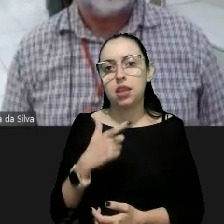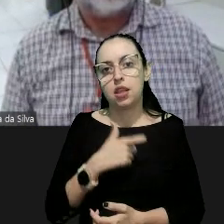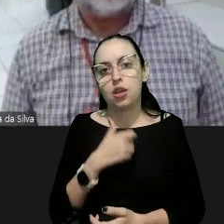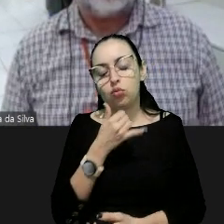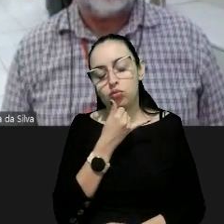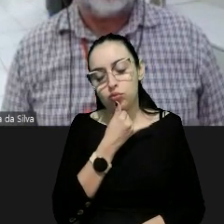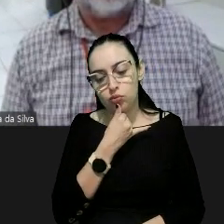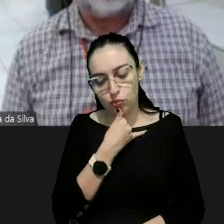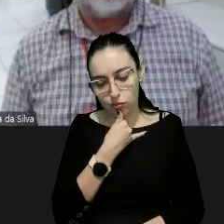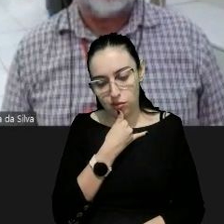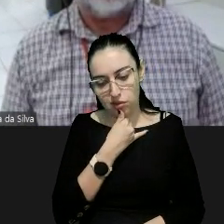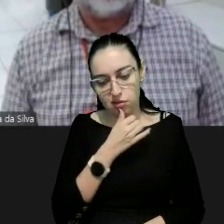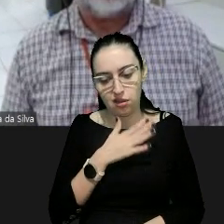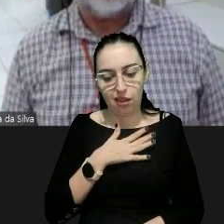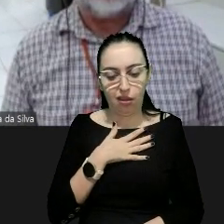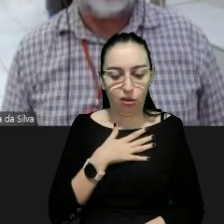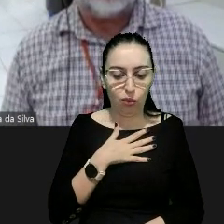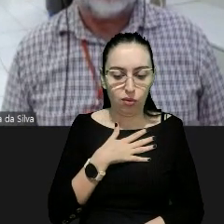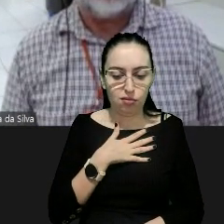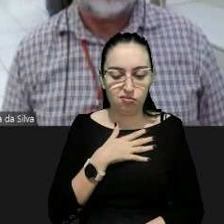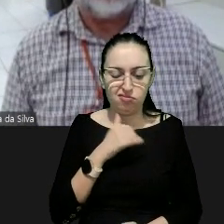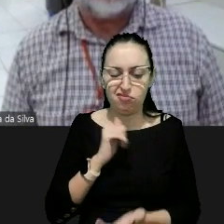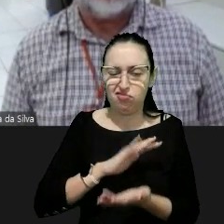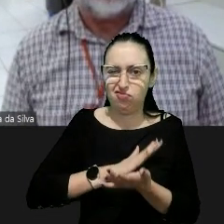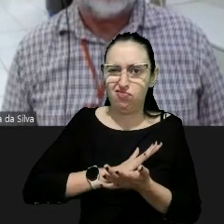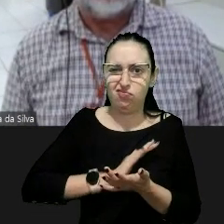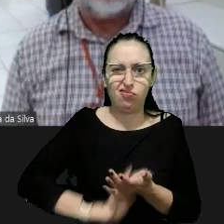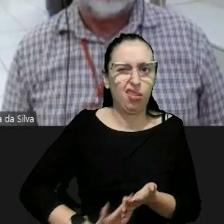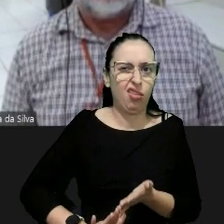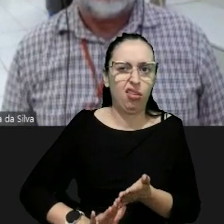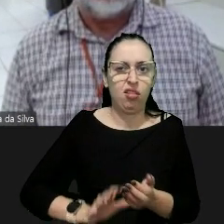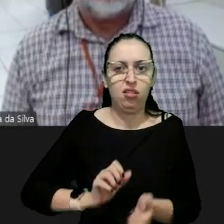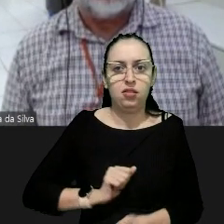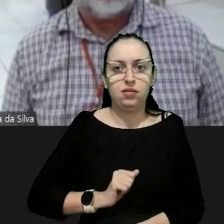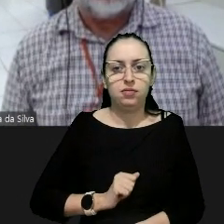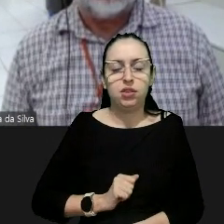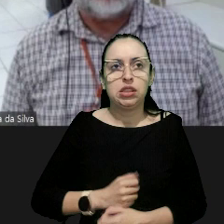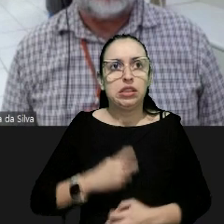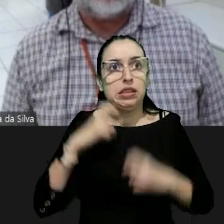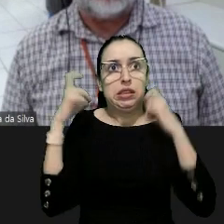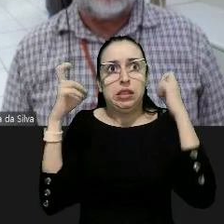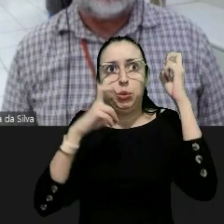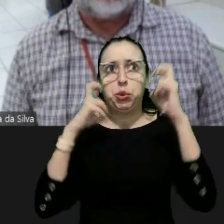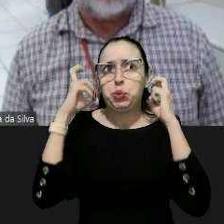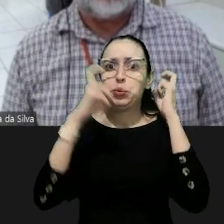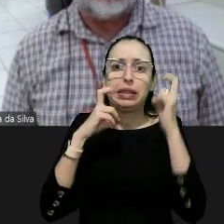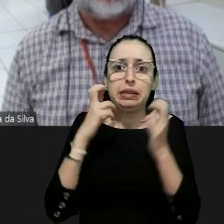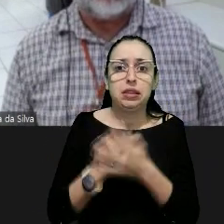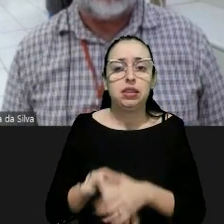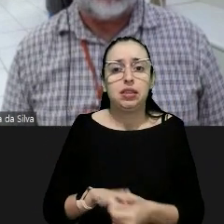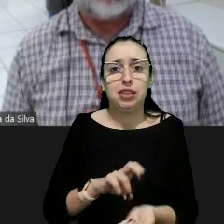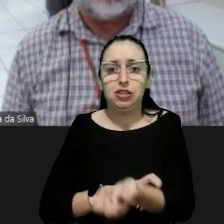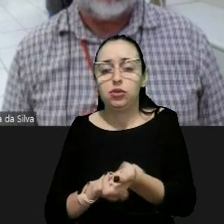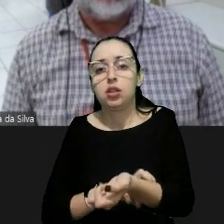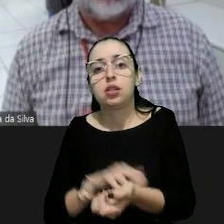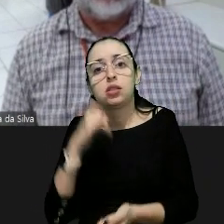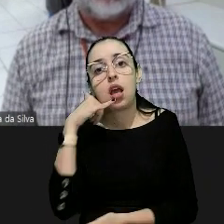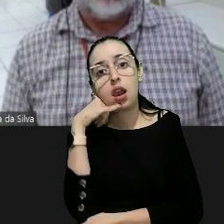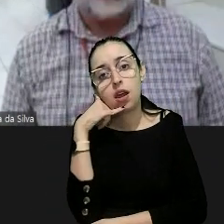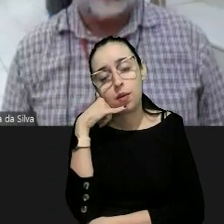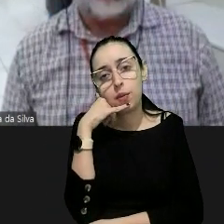muito bem, eu estou deprimida, eu estou na merda, eu estou